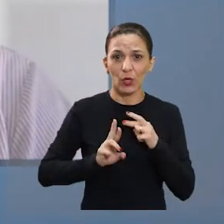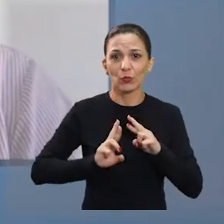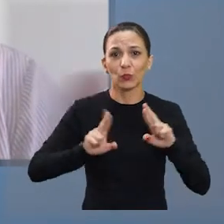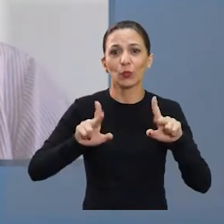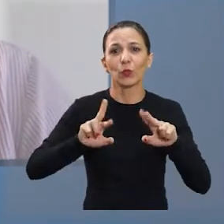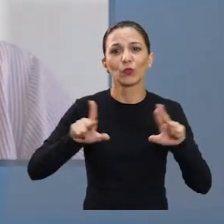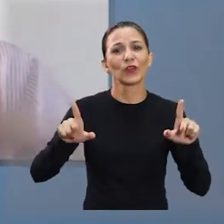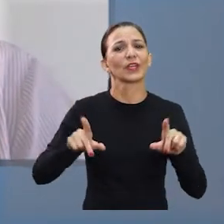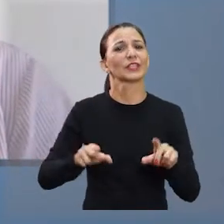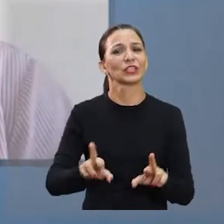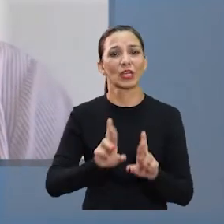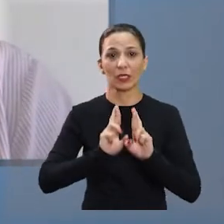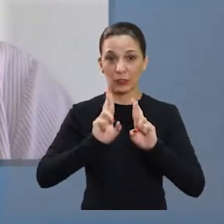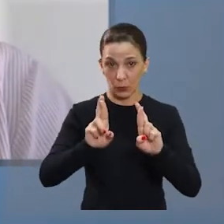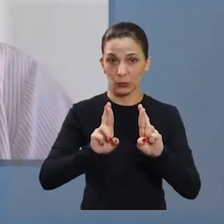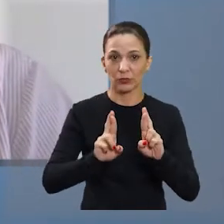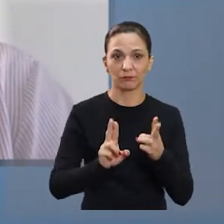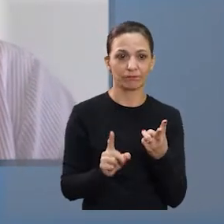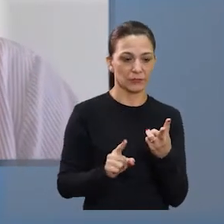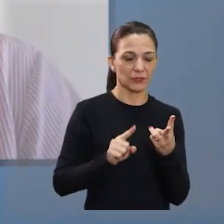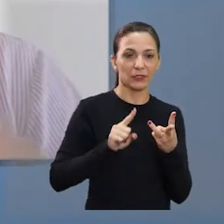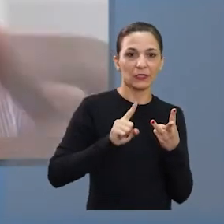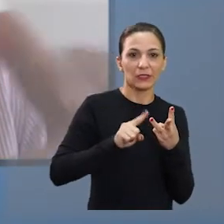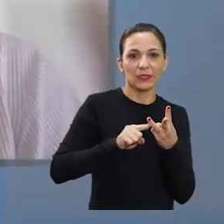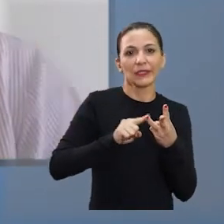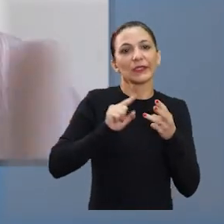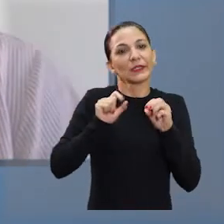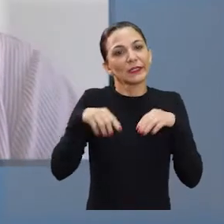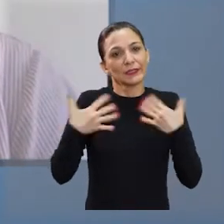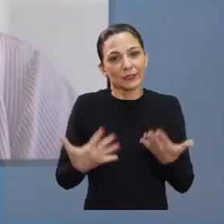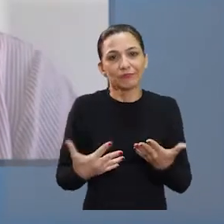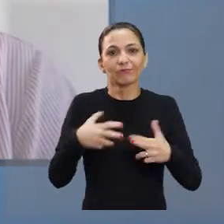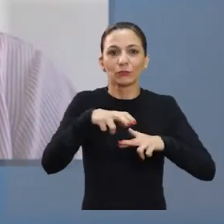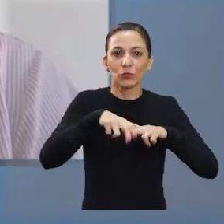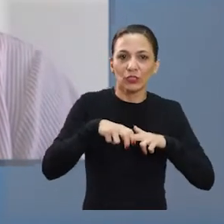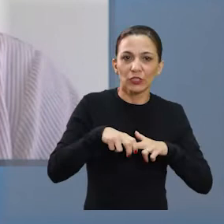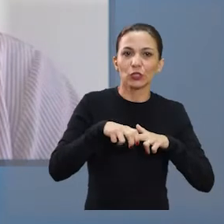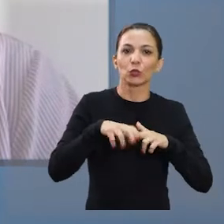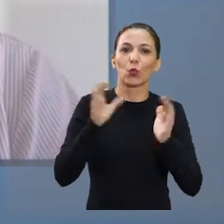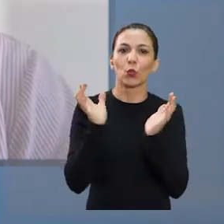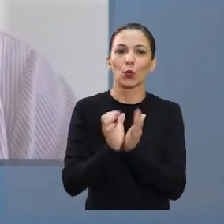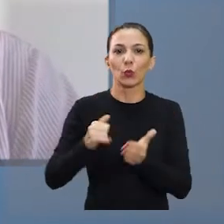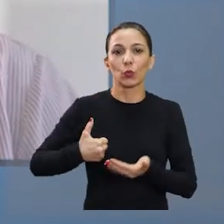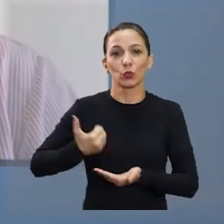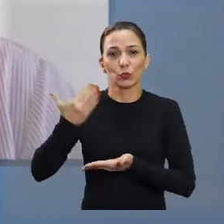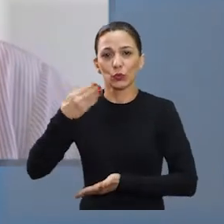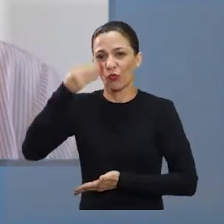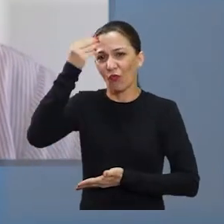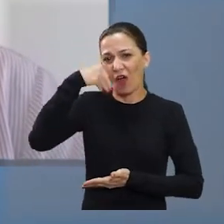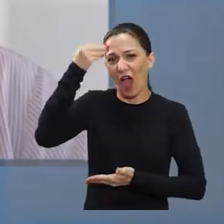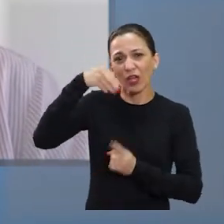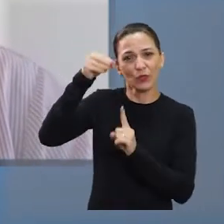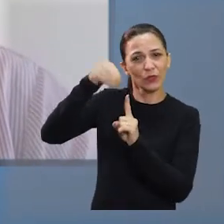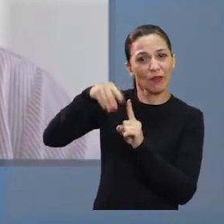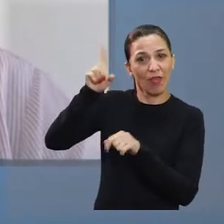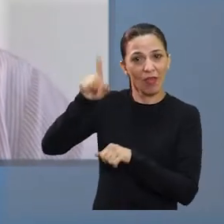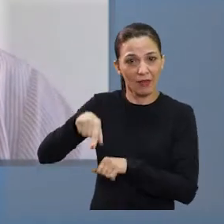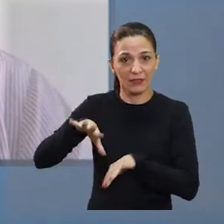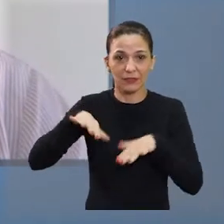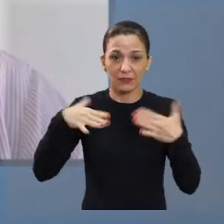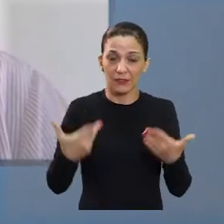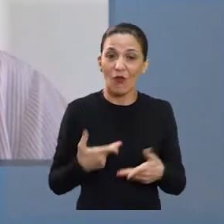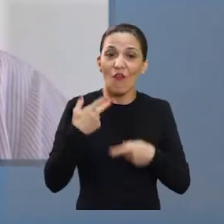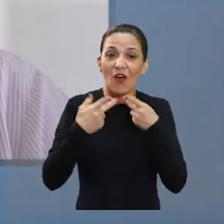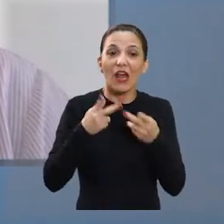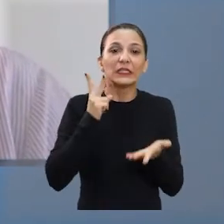numa infecção natural é menor. Então, tudo isso leva à maior fragilidade dessa população